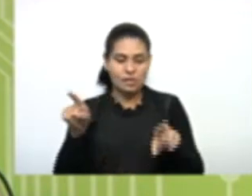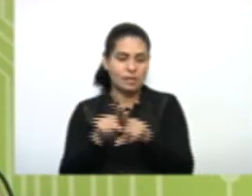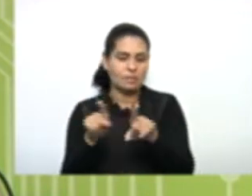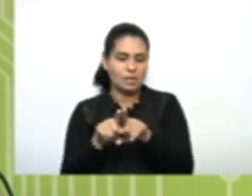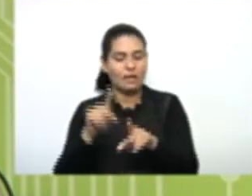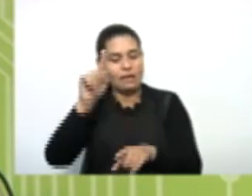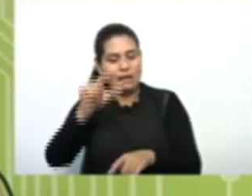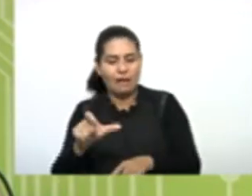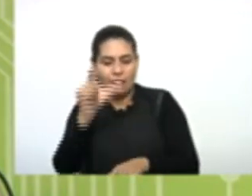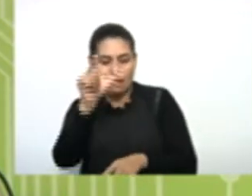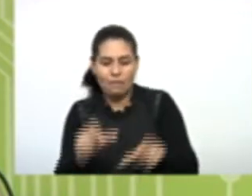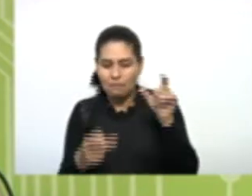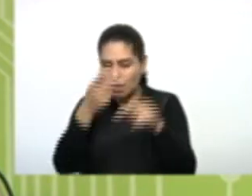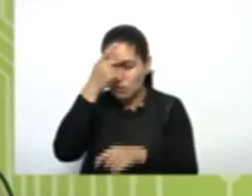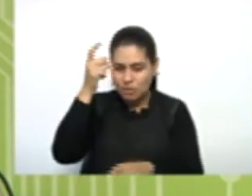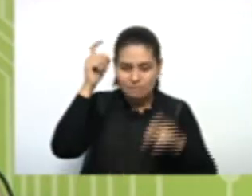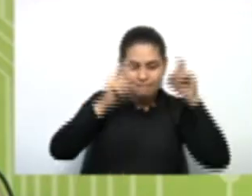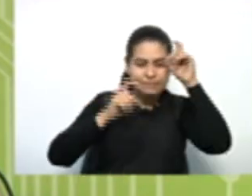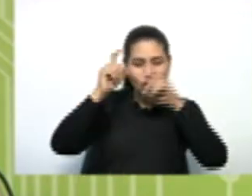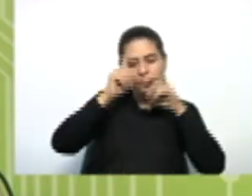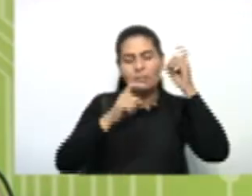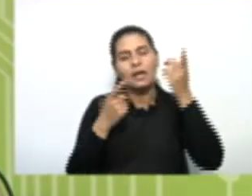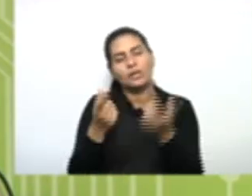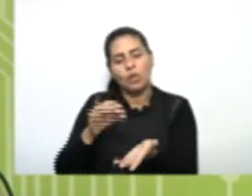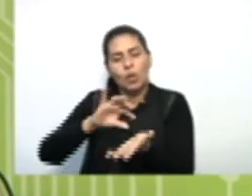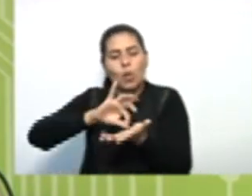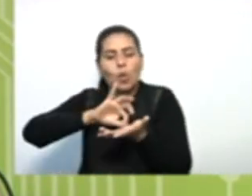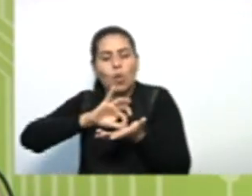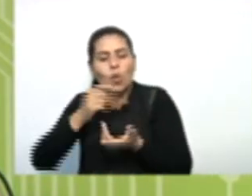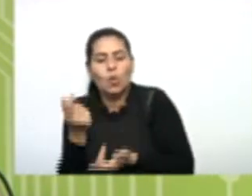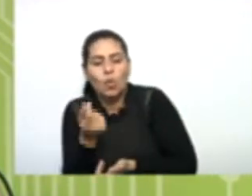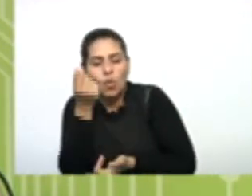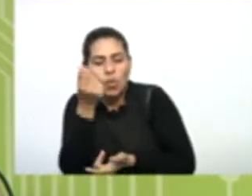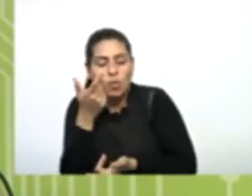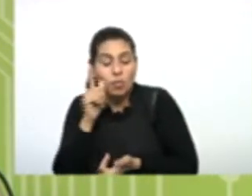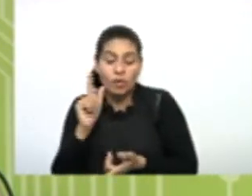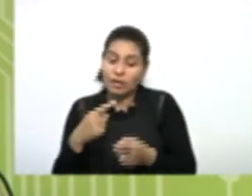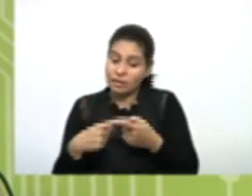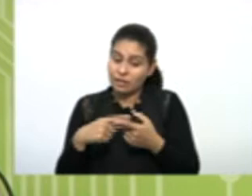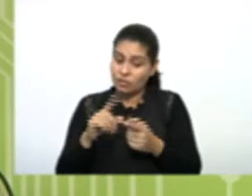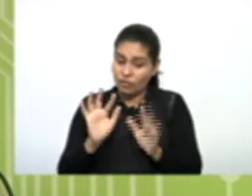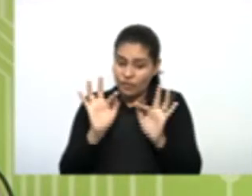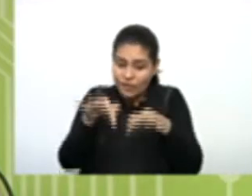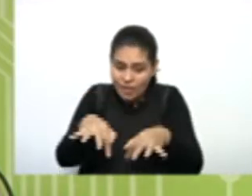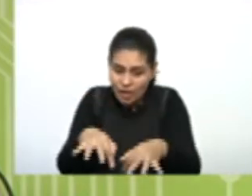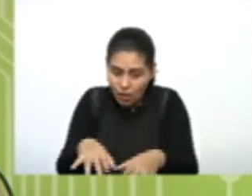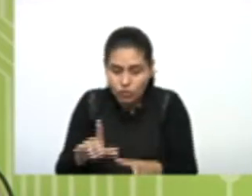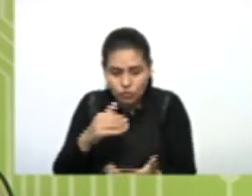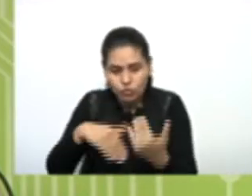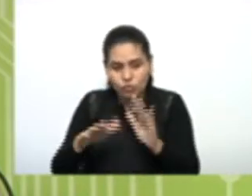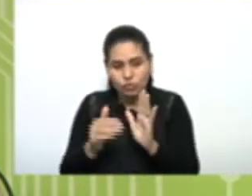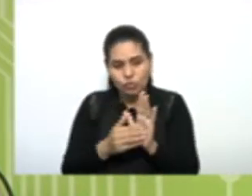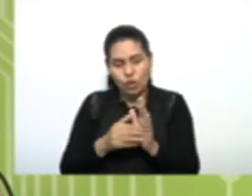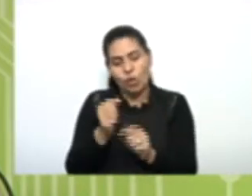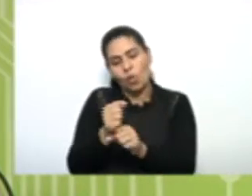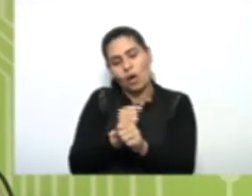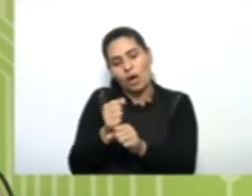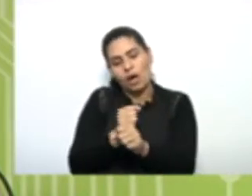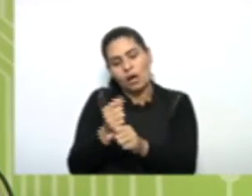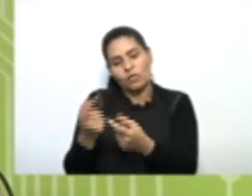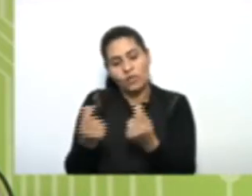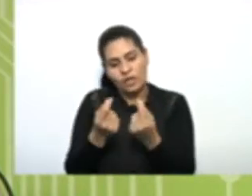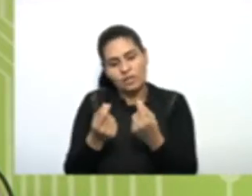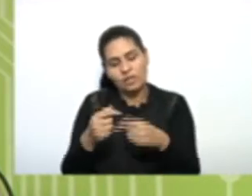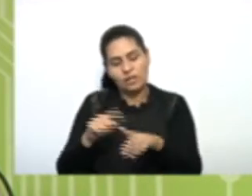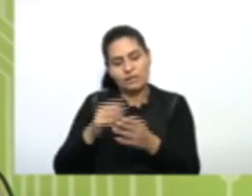também é uma pessoa normalmente muito preocupada com os lucros dessa empresa, porque ele vai receber, ao final de um certo período, que nós chamamos de ano financeiro,